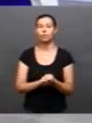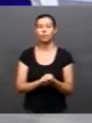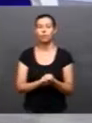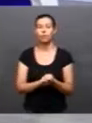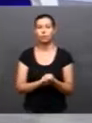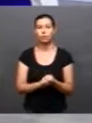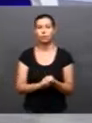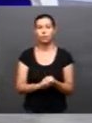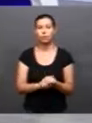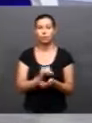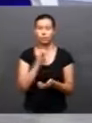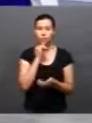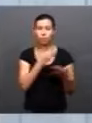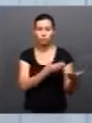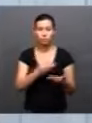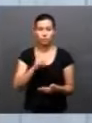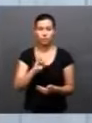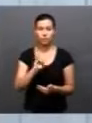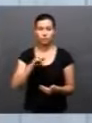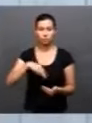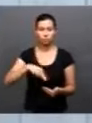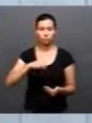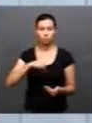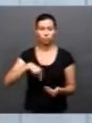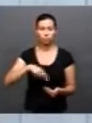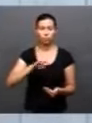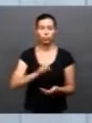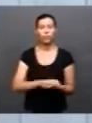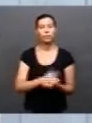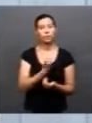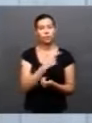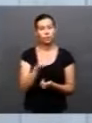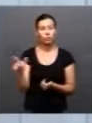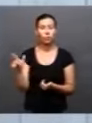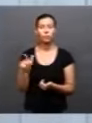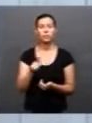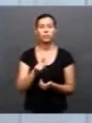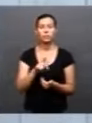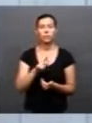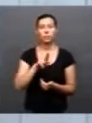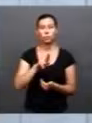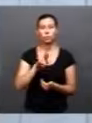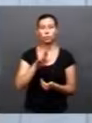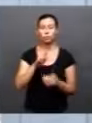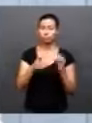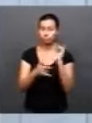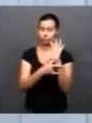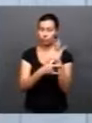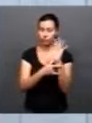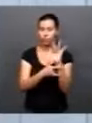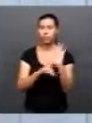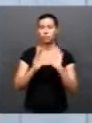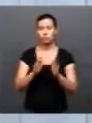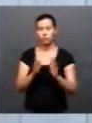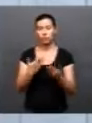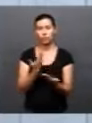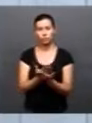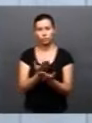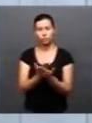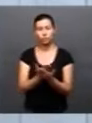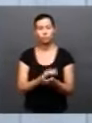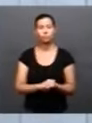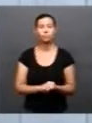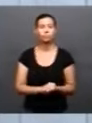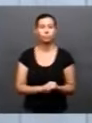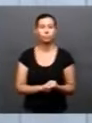Simone, convidamos também a Silvana Nascimento, sim, da UFMG, que pessoas que já estão estudando, que já estão lá na frente,